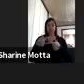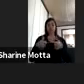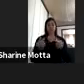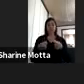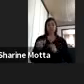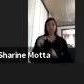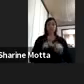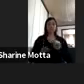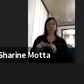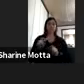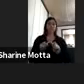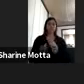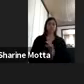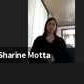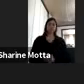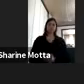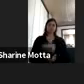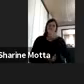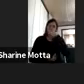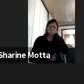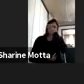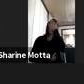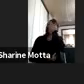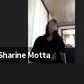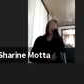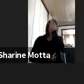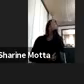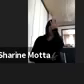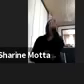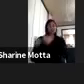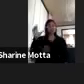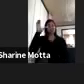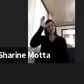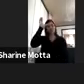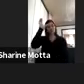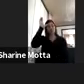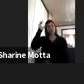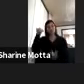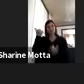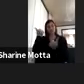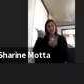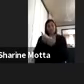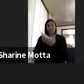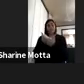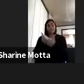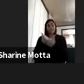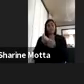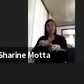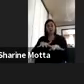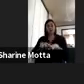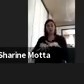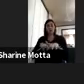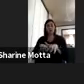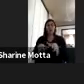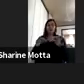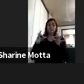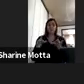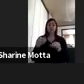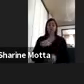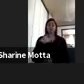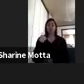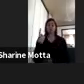precisam, é da consciência deles apoiarem essa campanha que o sindicato está